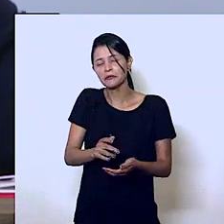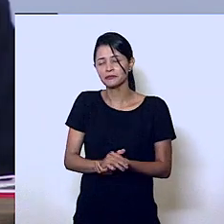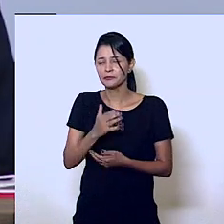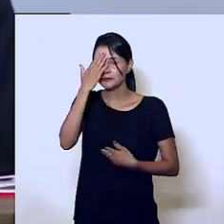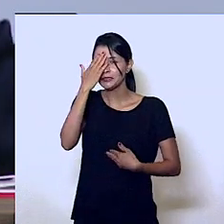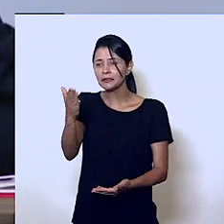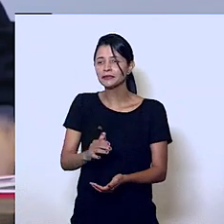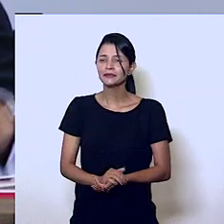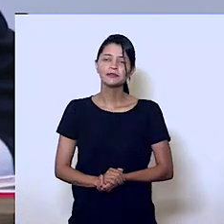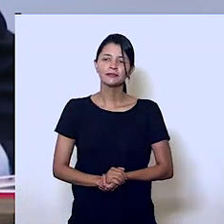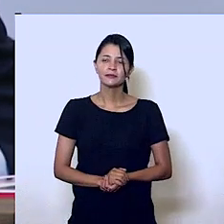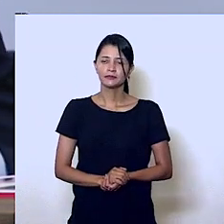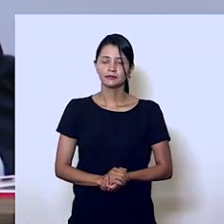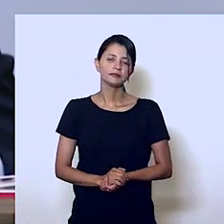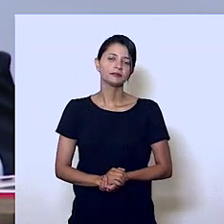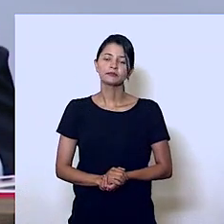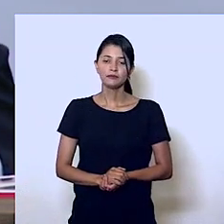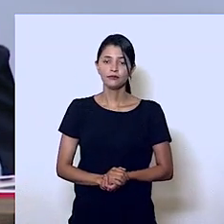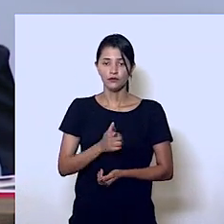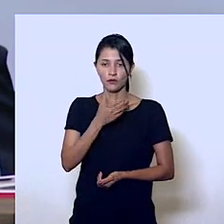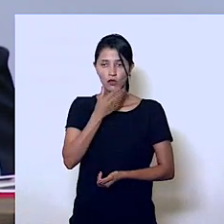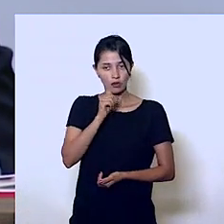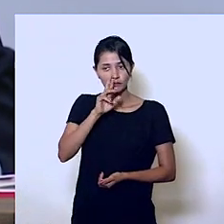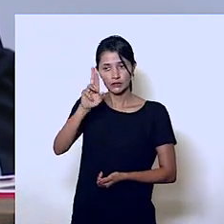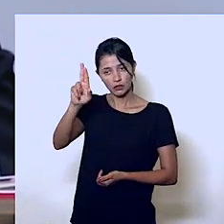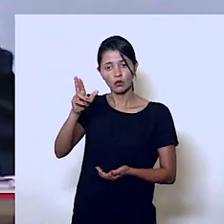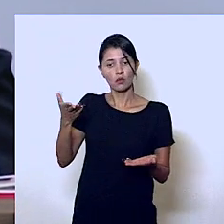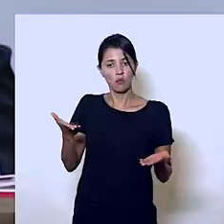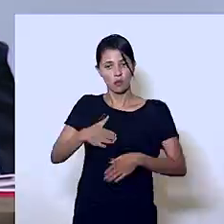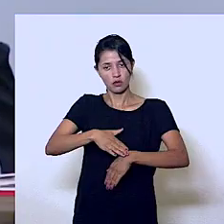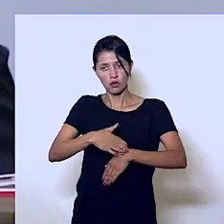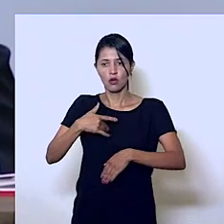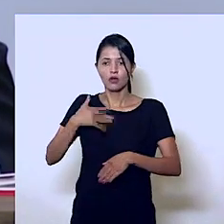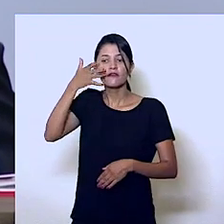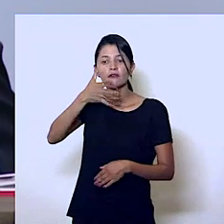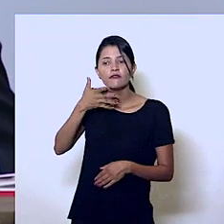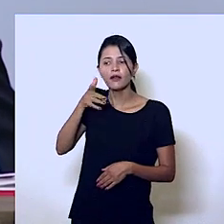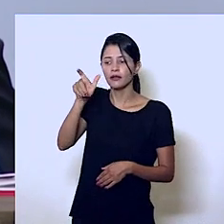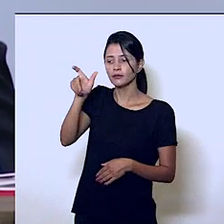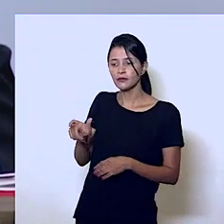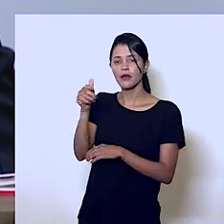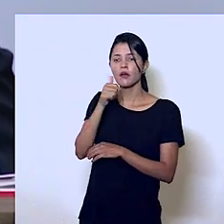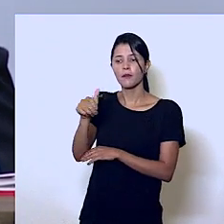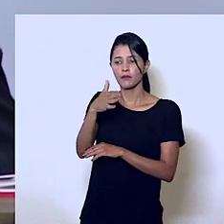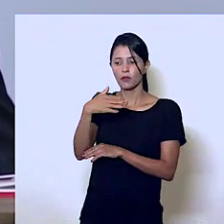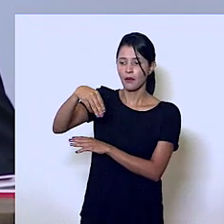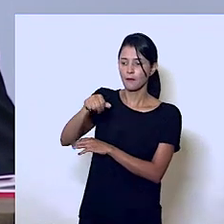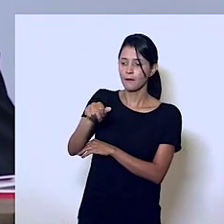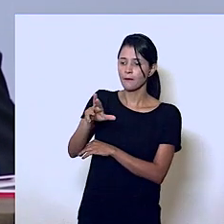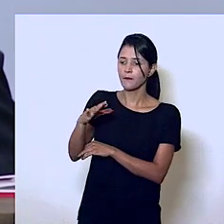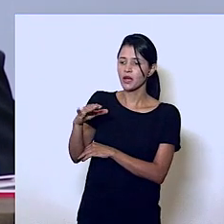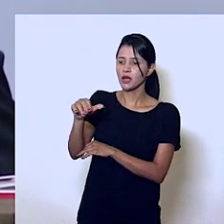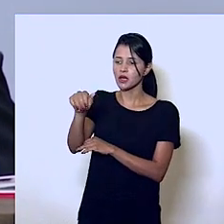Senhoras e senhores, neste momento, fará uso da palavra a embaixadora Márcia Loureiro, presidente da